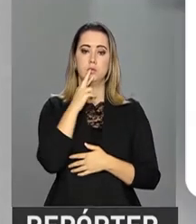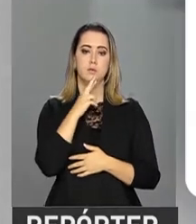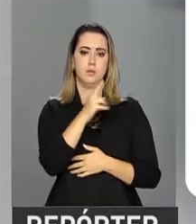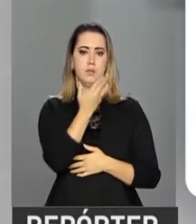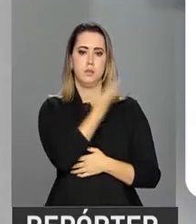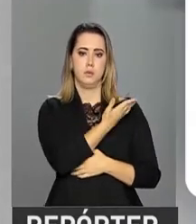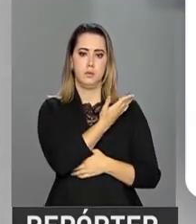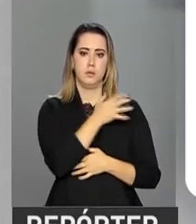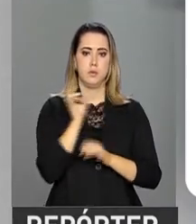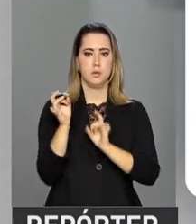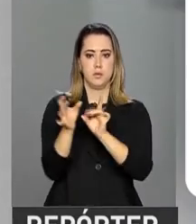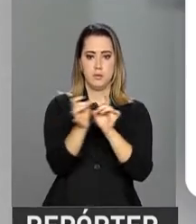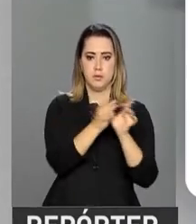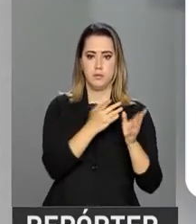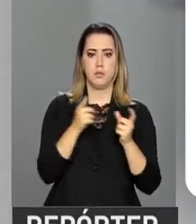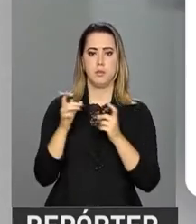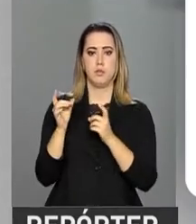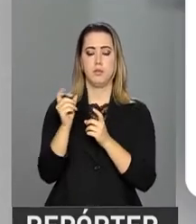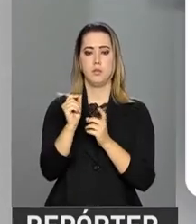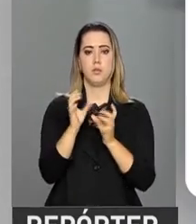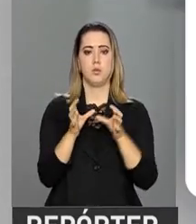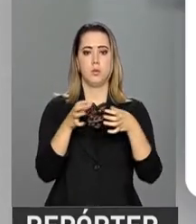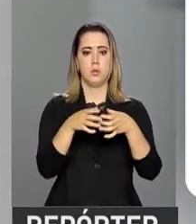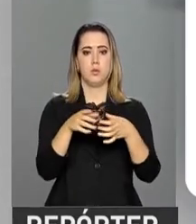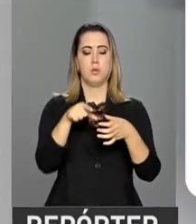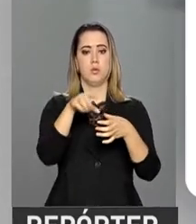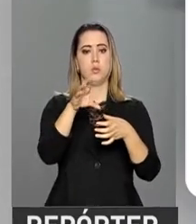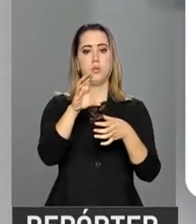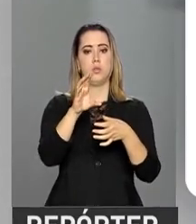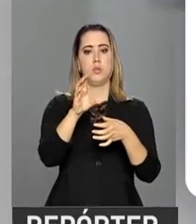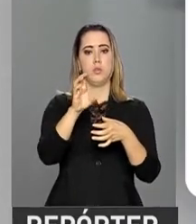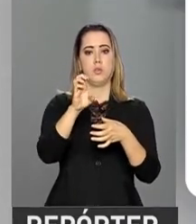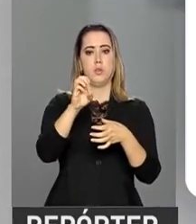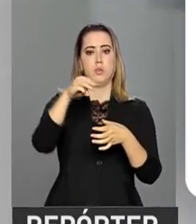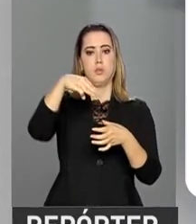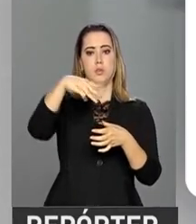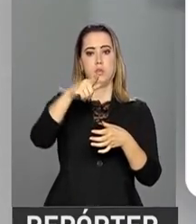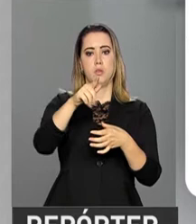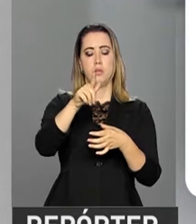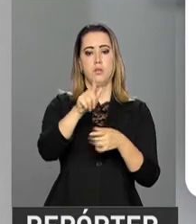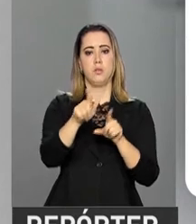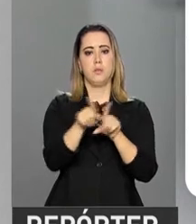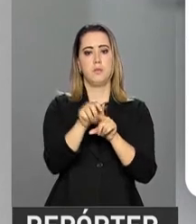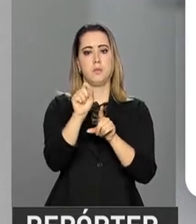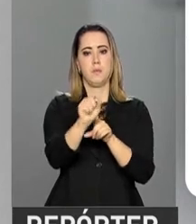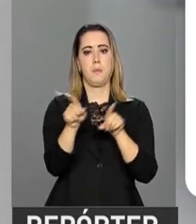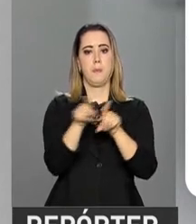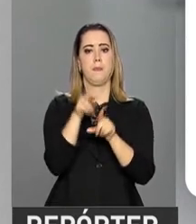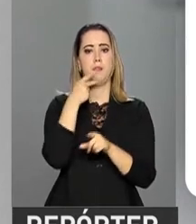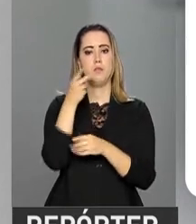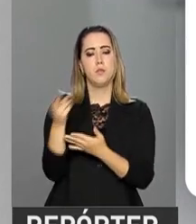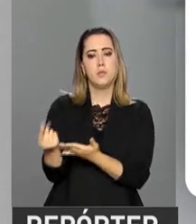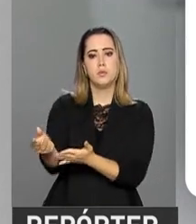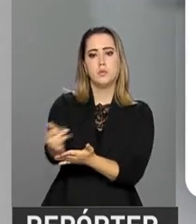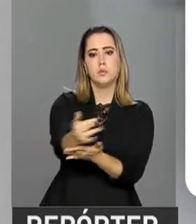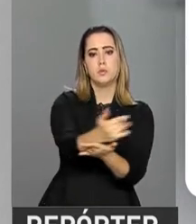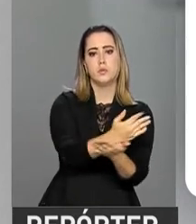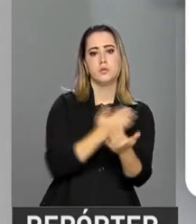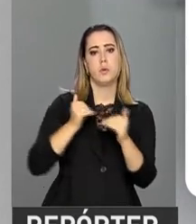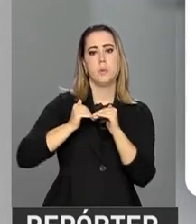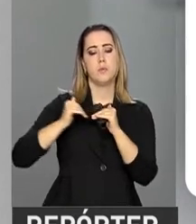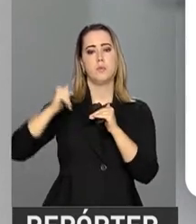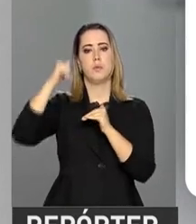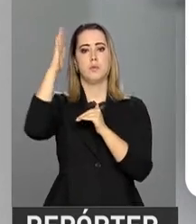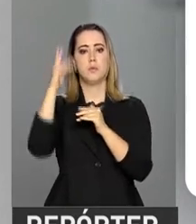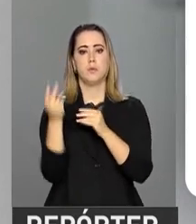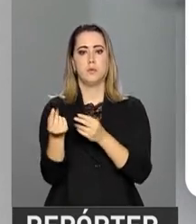14ª rodada de licitações da Agência Nacional do Petróleo, destacou esse valor arrecadado muito